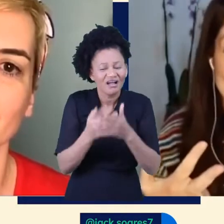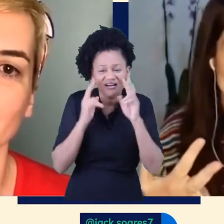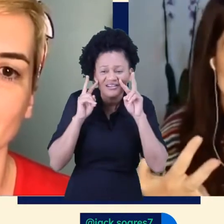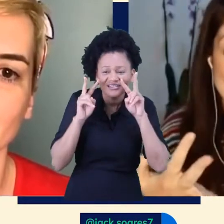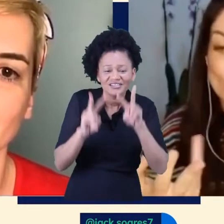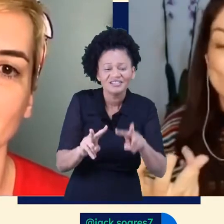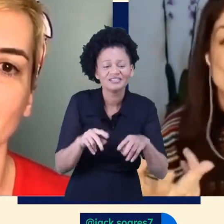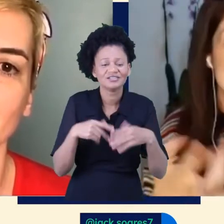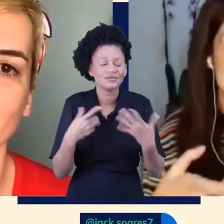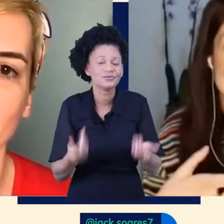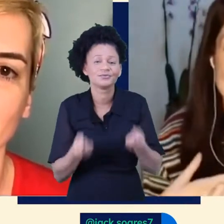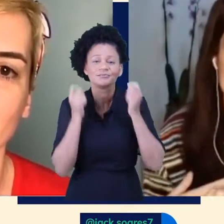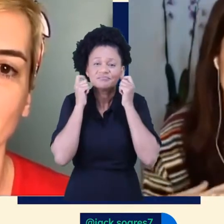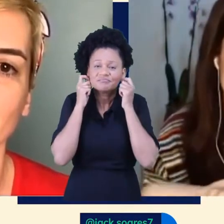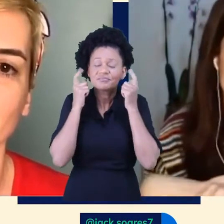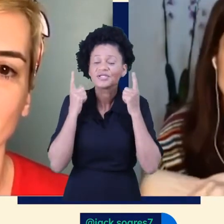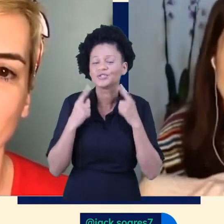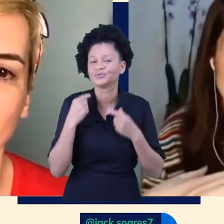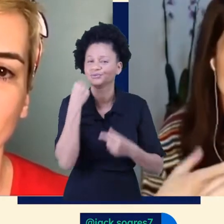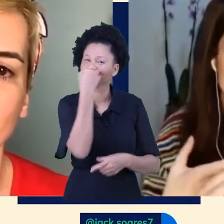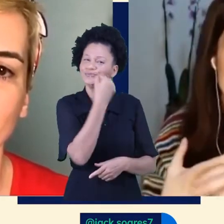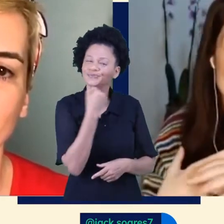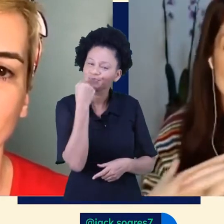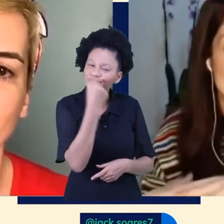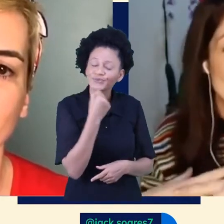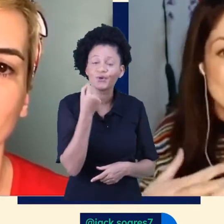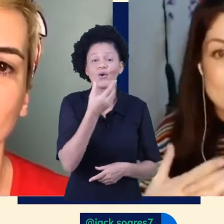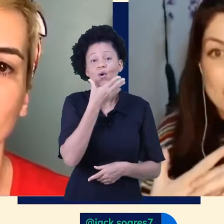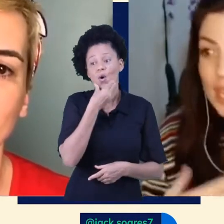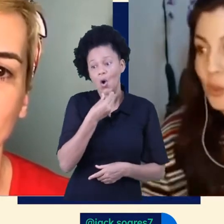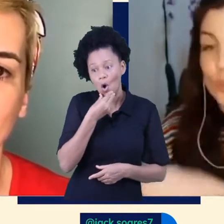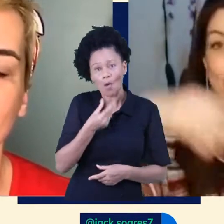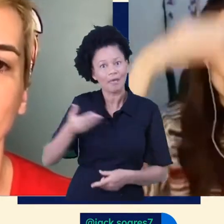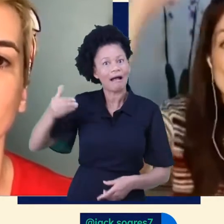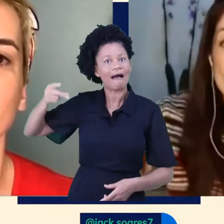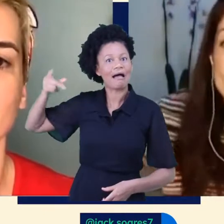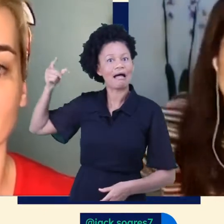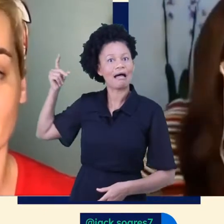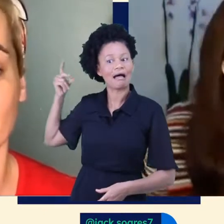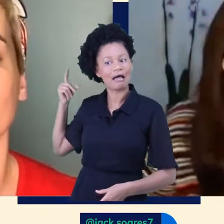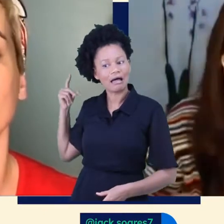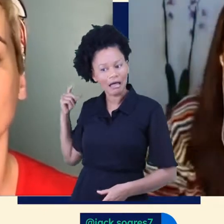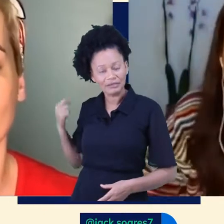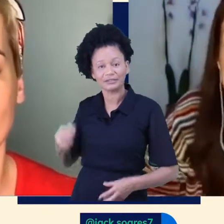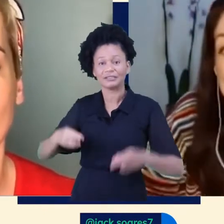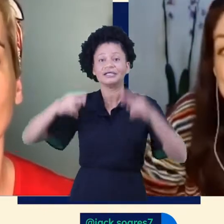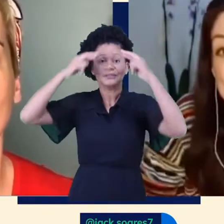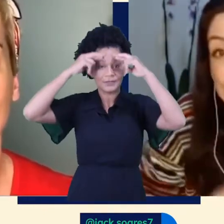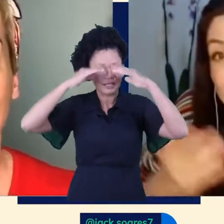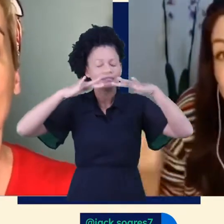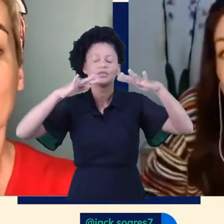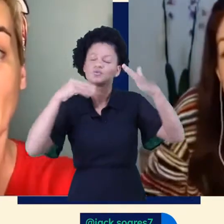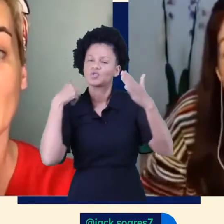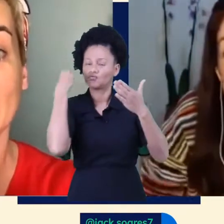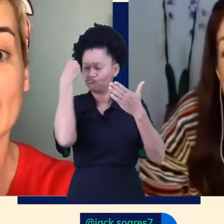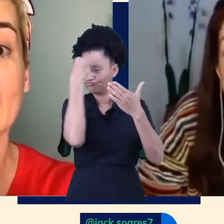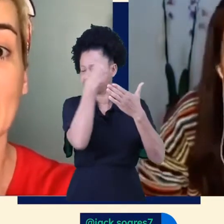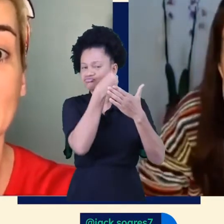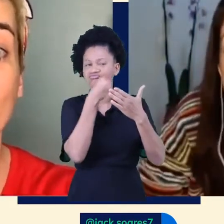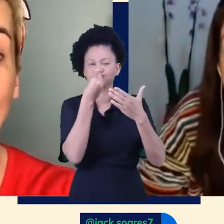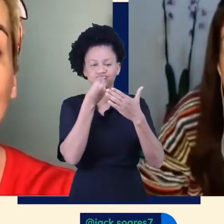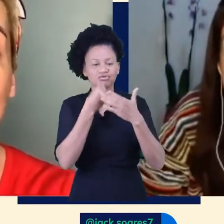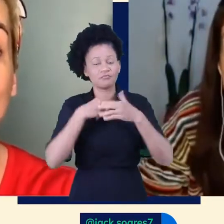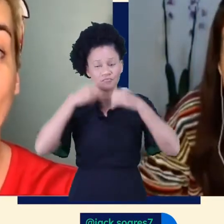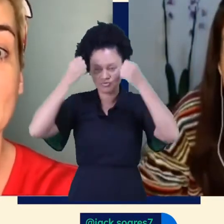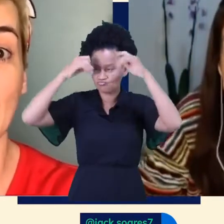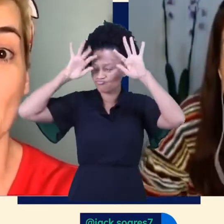dos batons. Os homens usavam maquiagem na época do Renascimento, perucas cheias de frufru. Aí a gente A pode